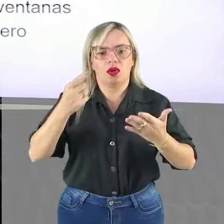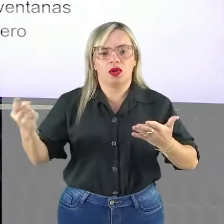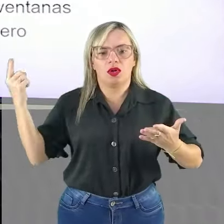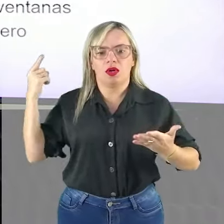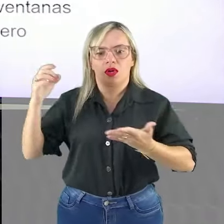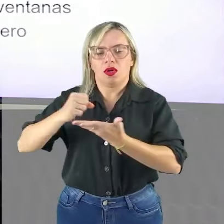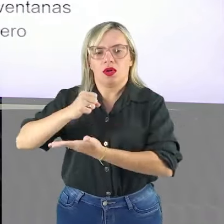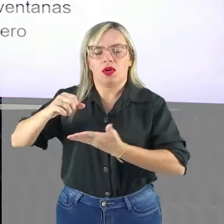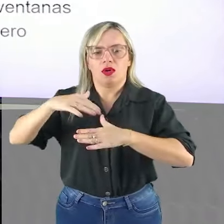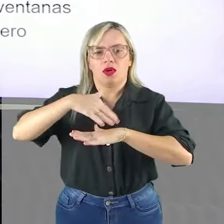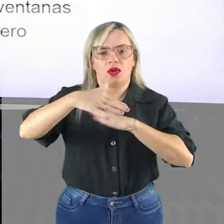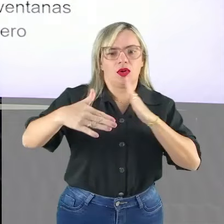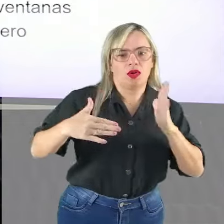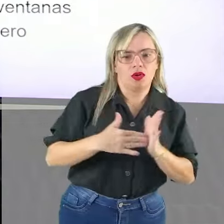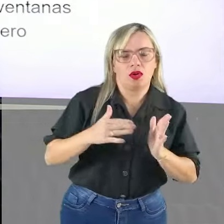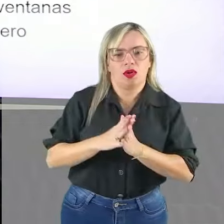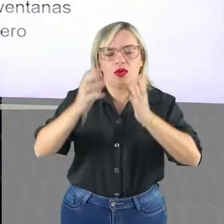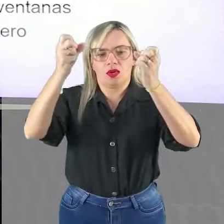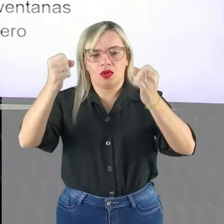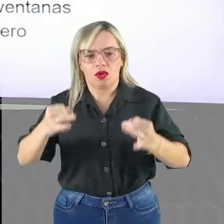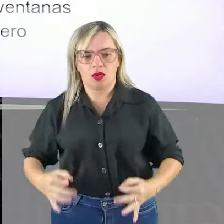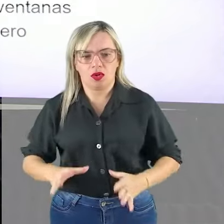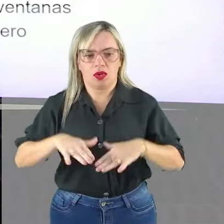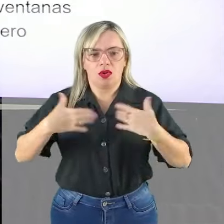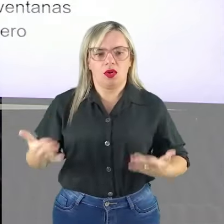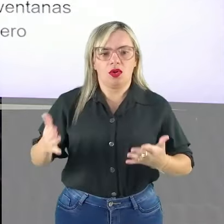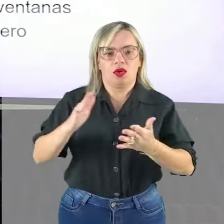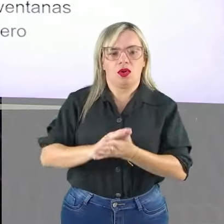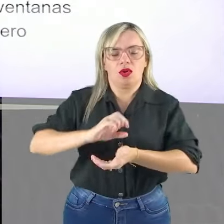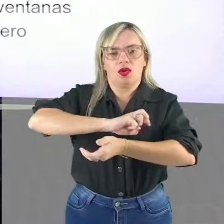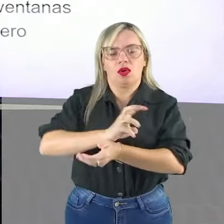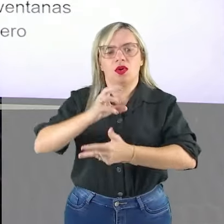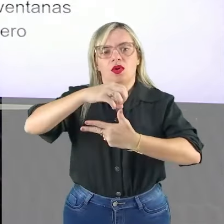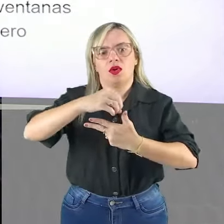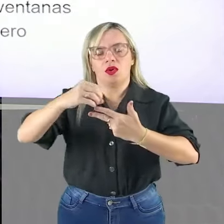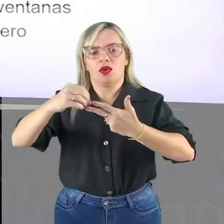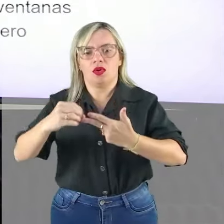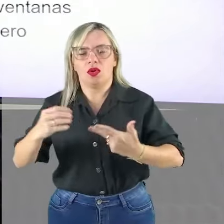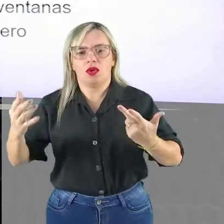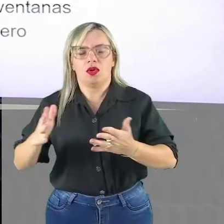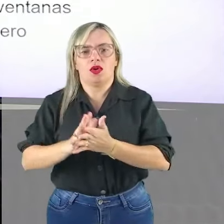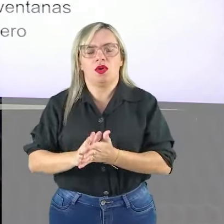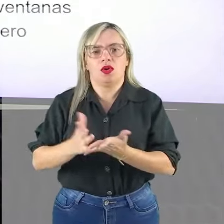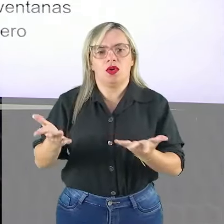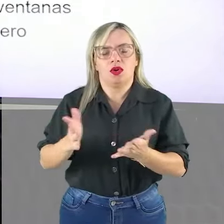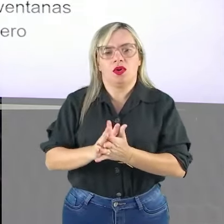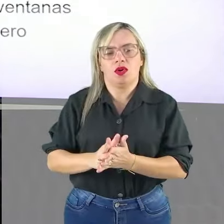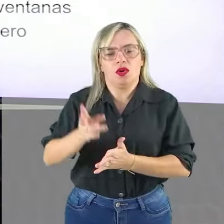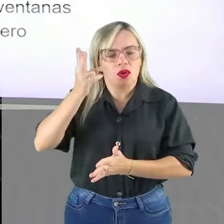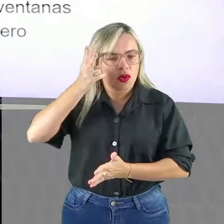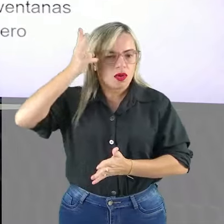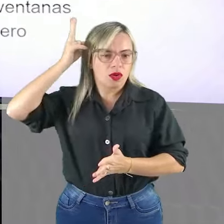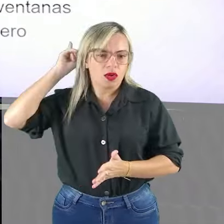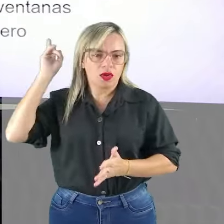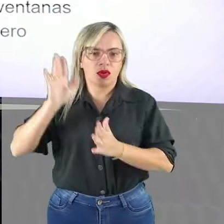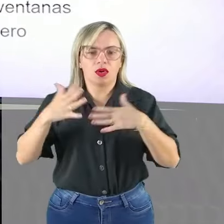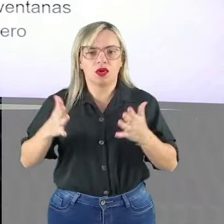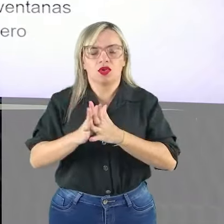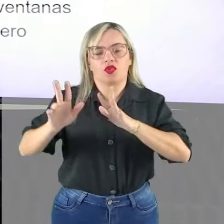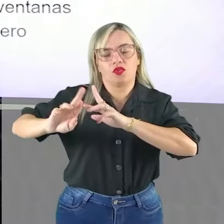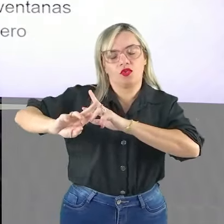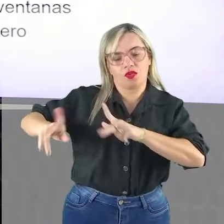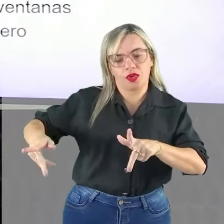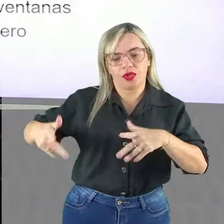base de tudo quando a gente fala de ENEM quando a gente fala de Uema são né pré-vestibulares são vestibulares completamente